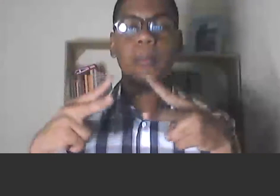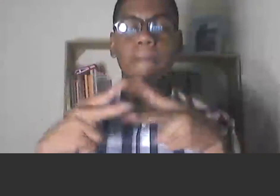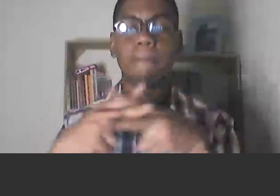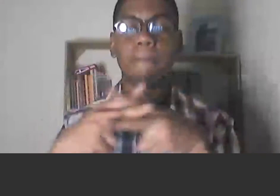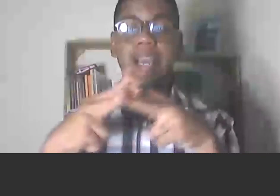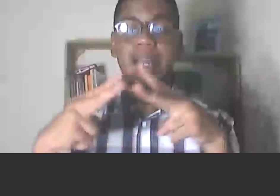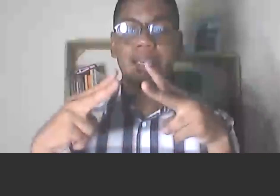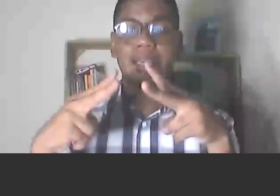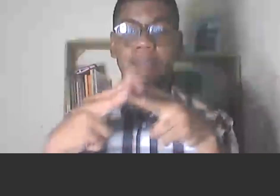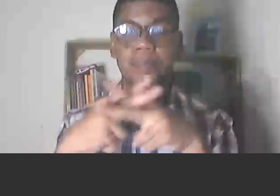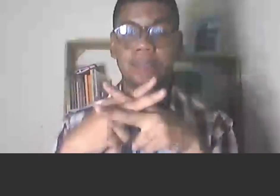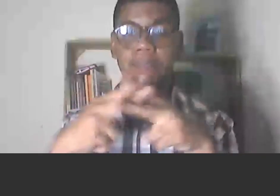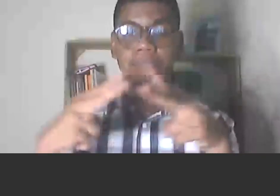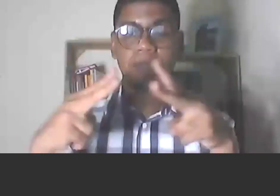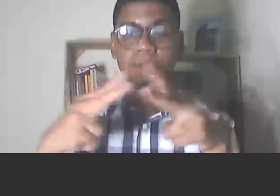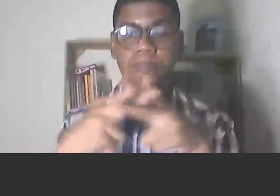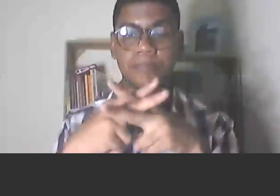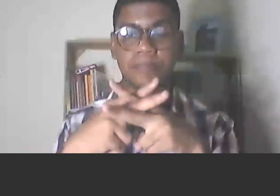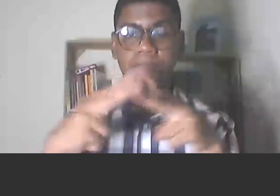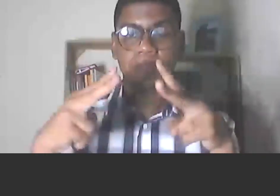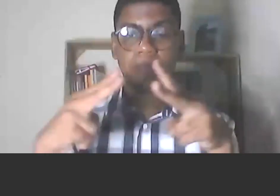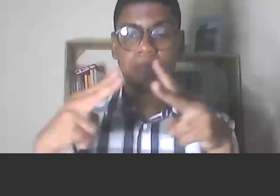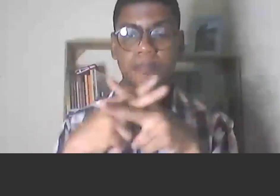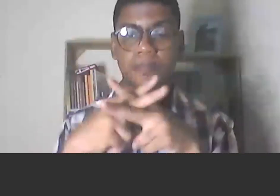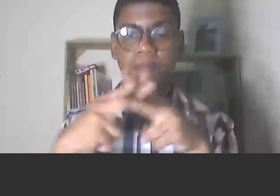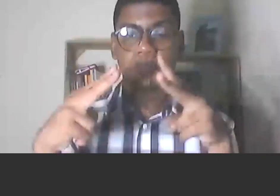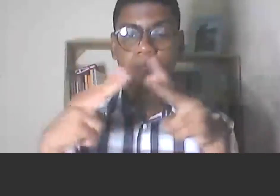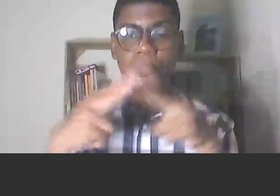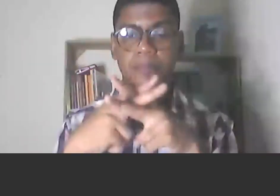Ou brigar.